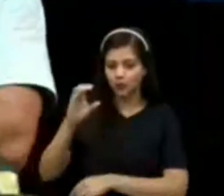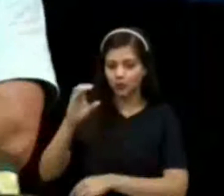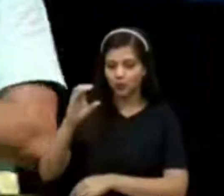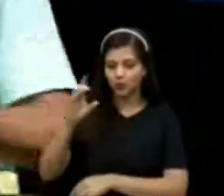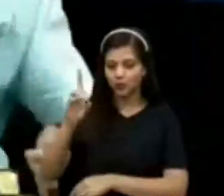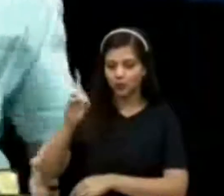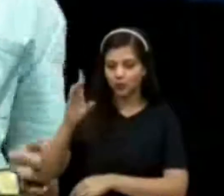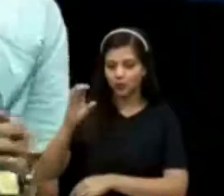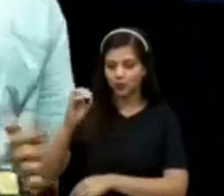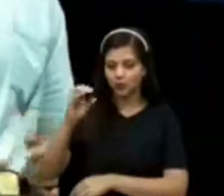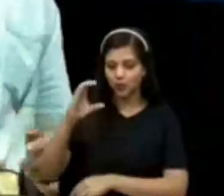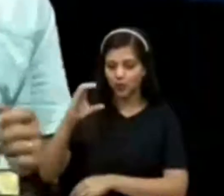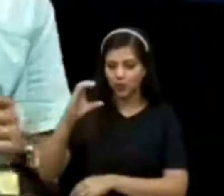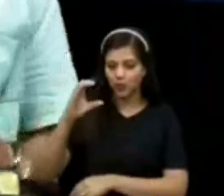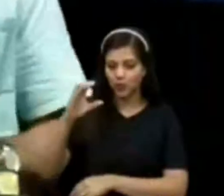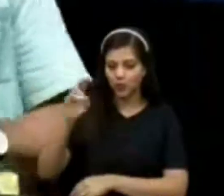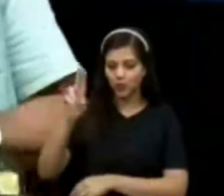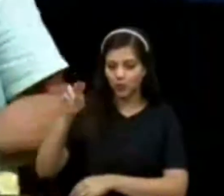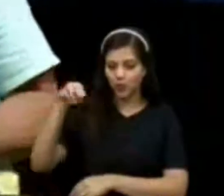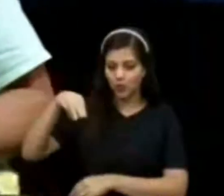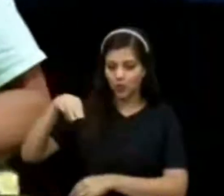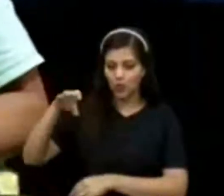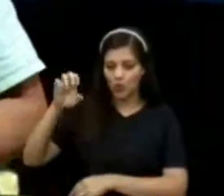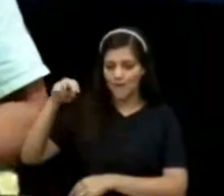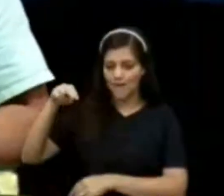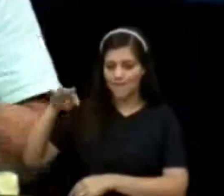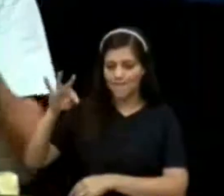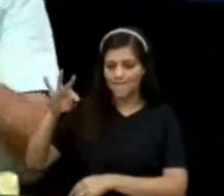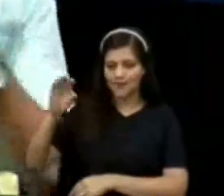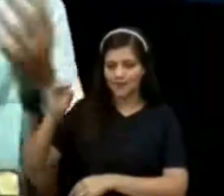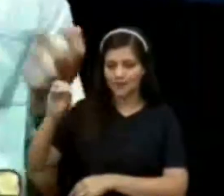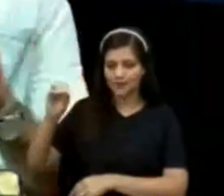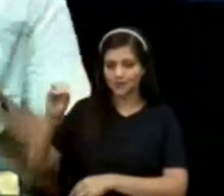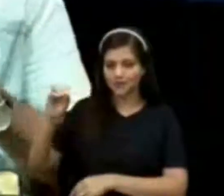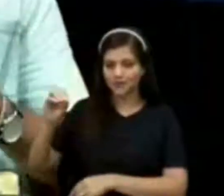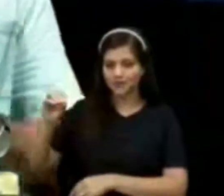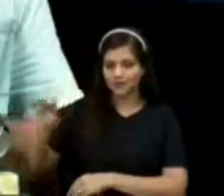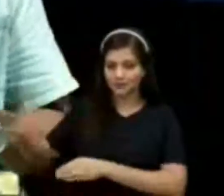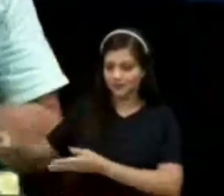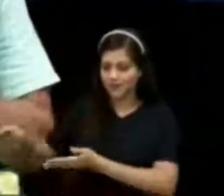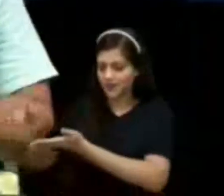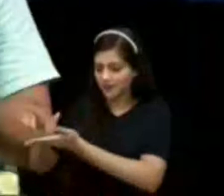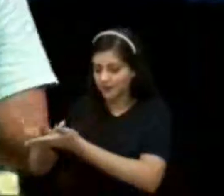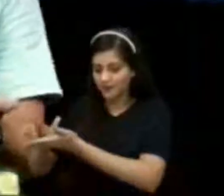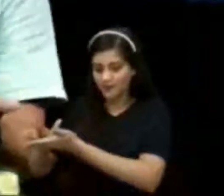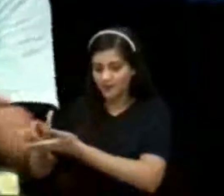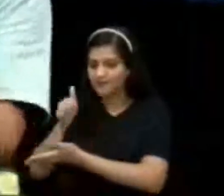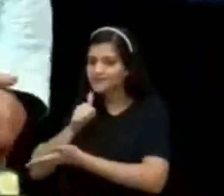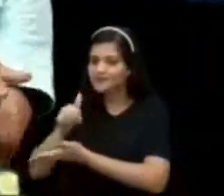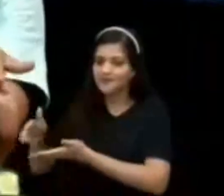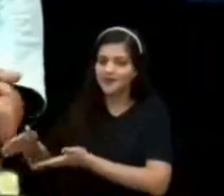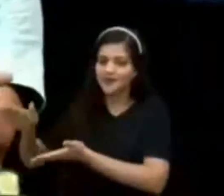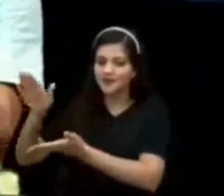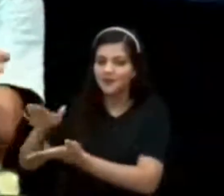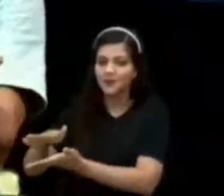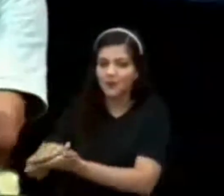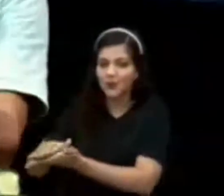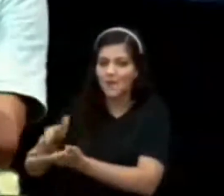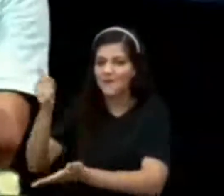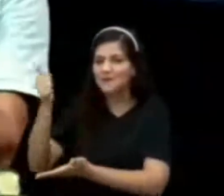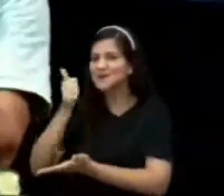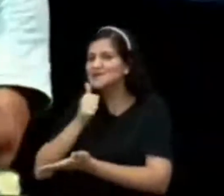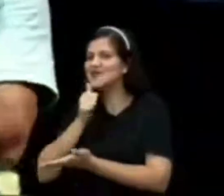passaporte, claro, né? Botei lá, puf! Na verdade, peguei primeiro da Fabi, porque podia dar bronca, da primeira ela ia ser presa. Botei lá